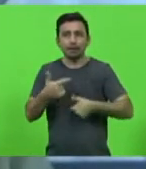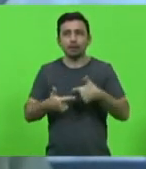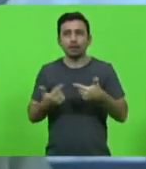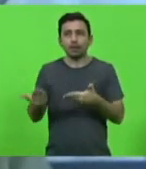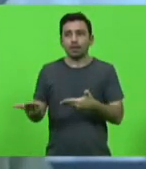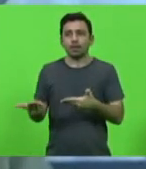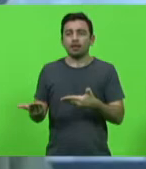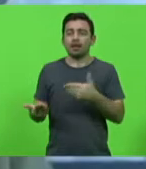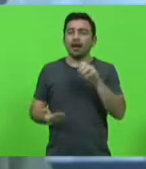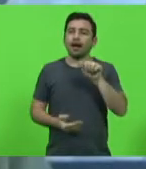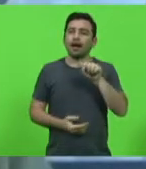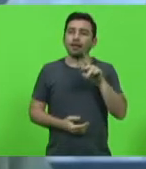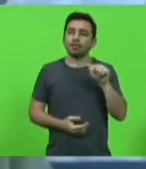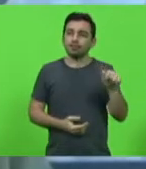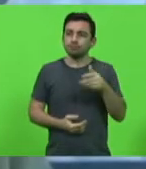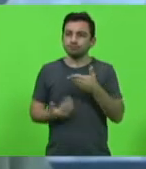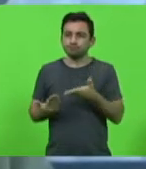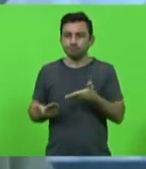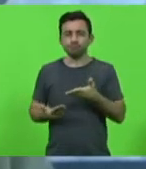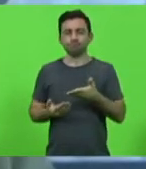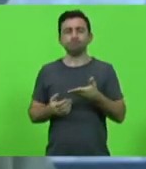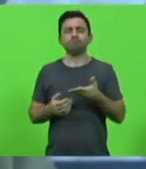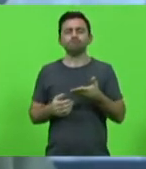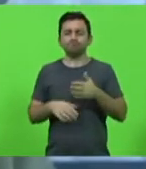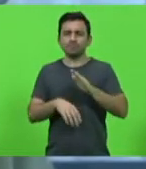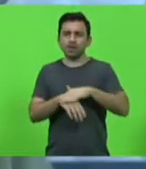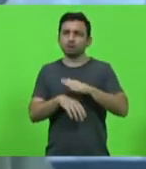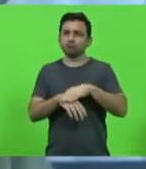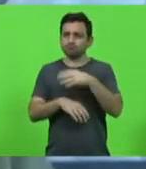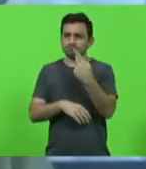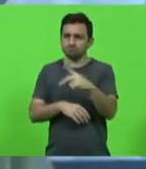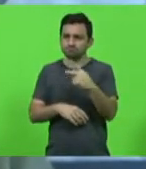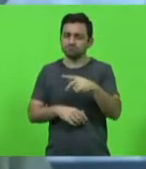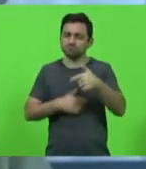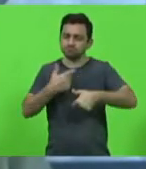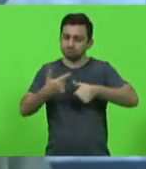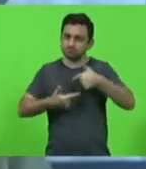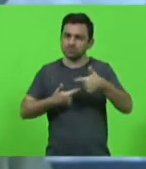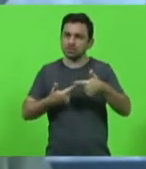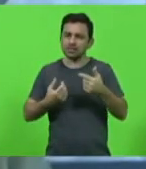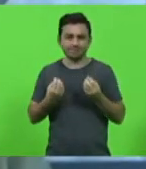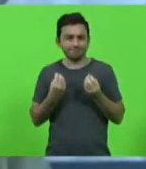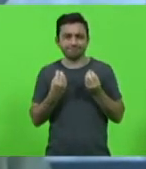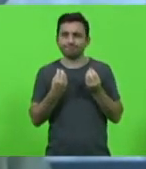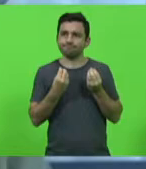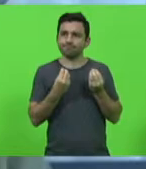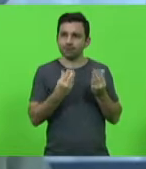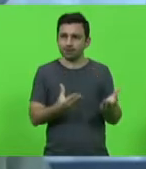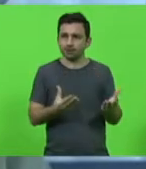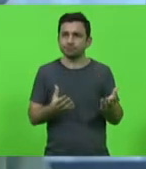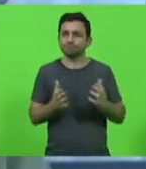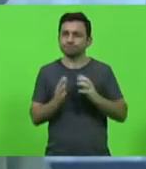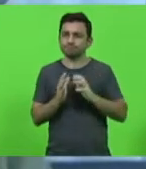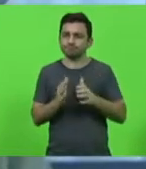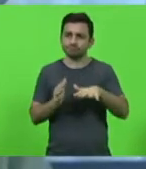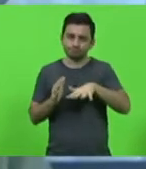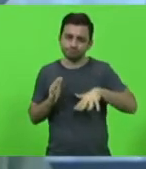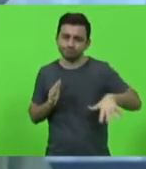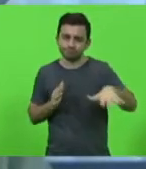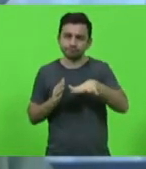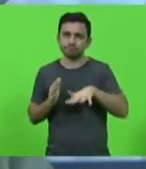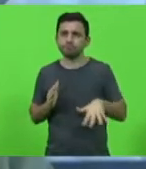colega Ada de Luca fez nesse período, conseguindo entregar a bancada com duas grandes